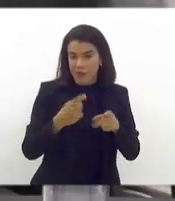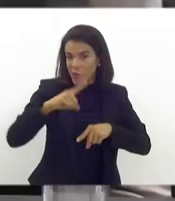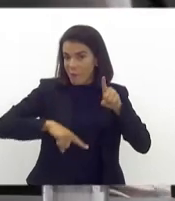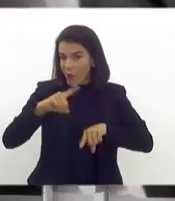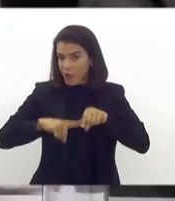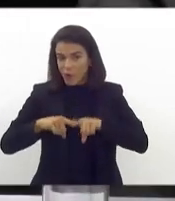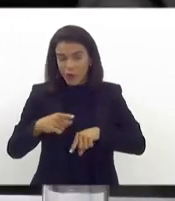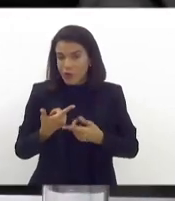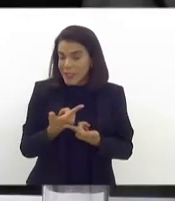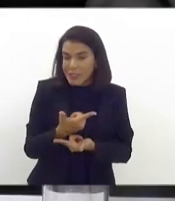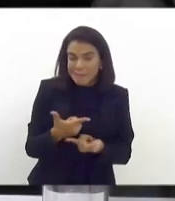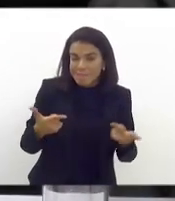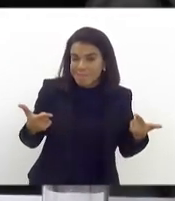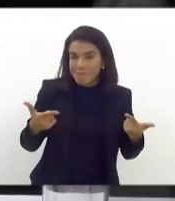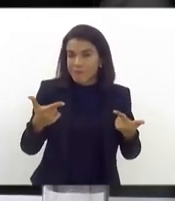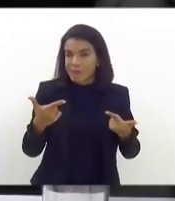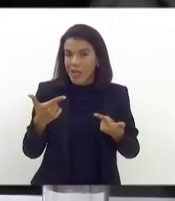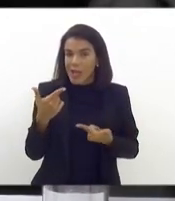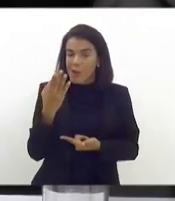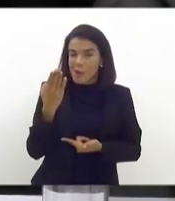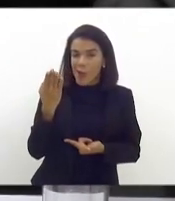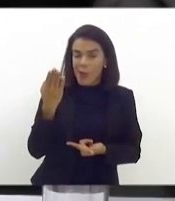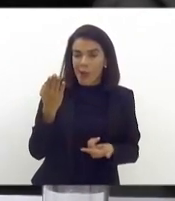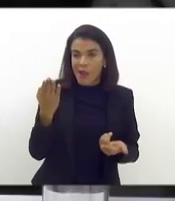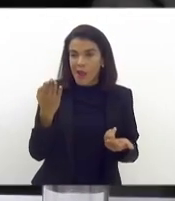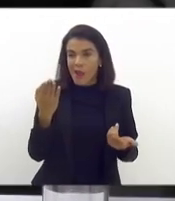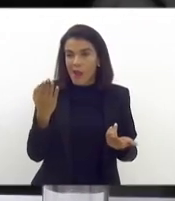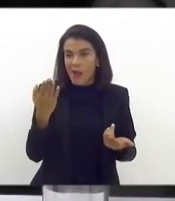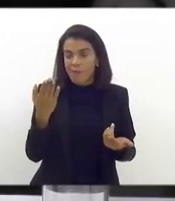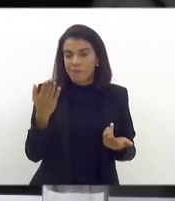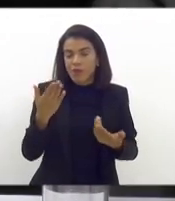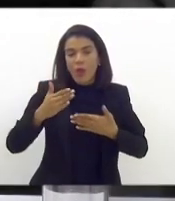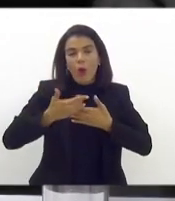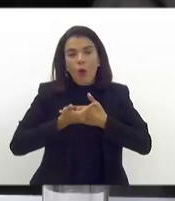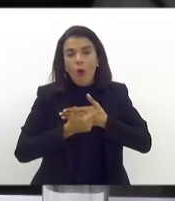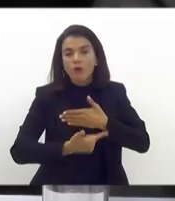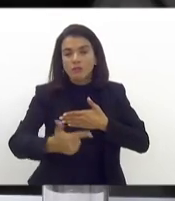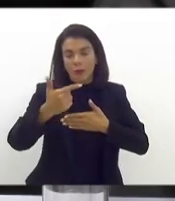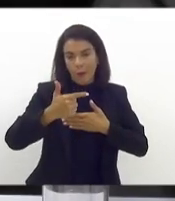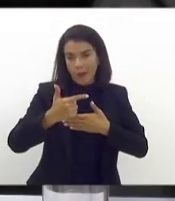não sustenta o malefício que esse produto